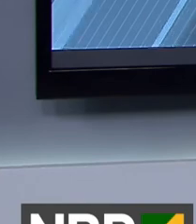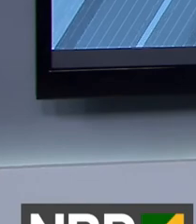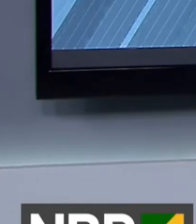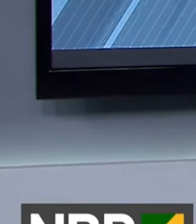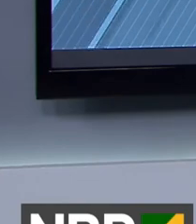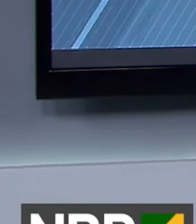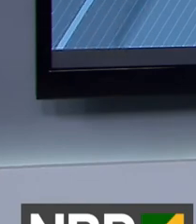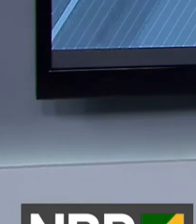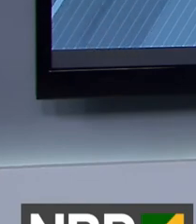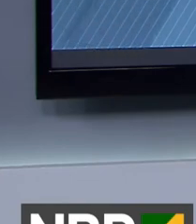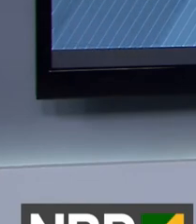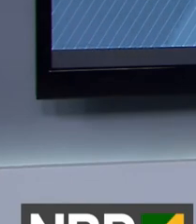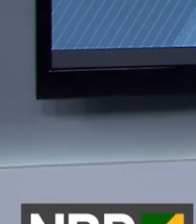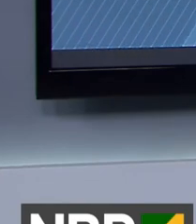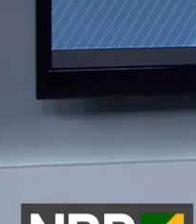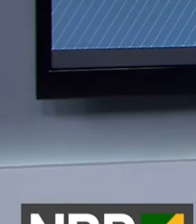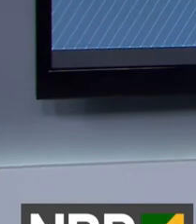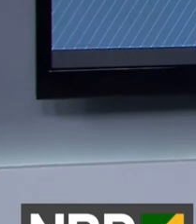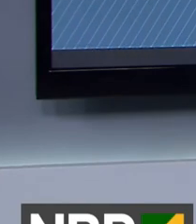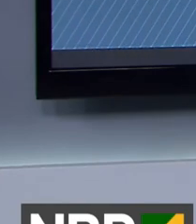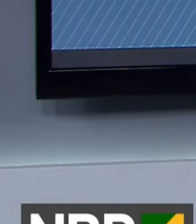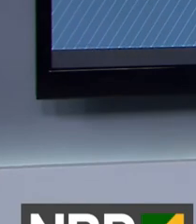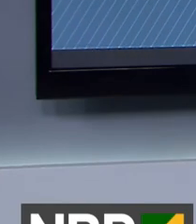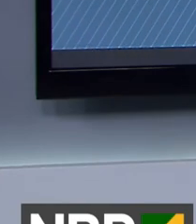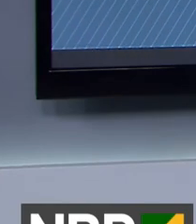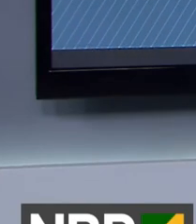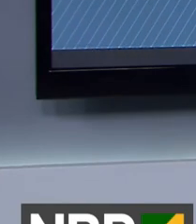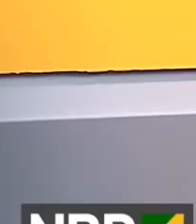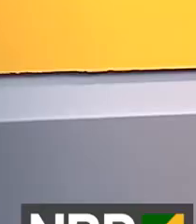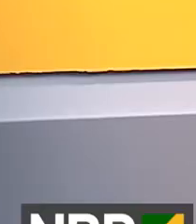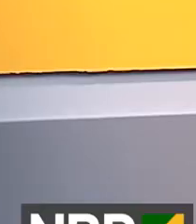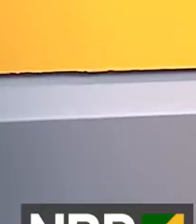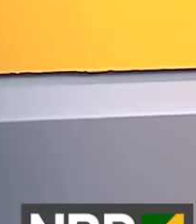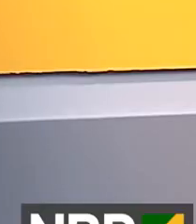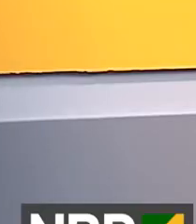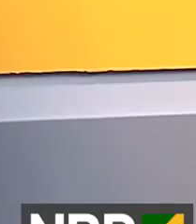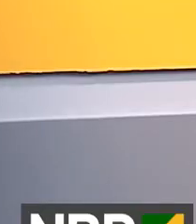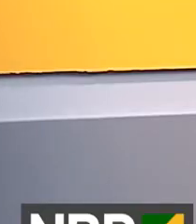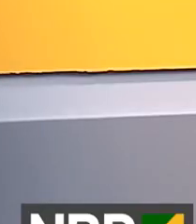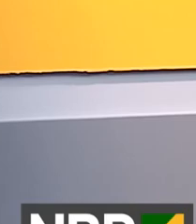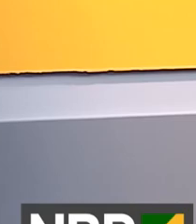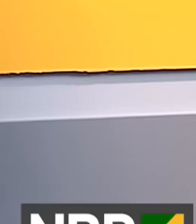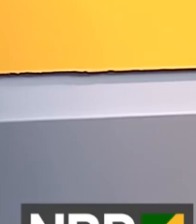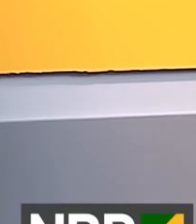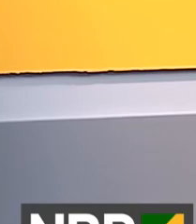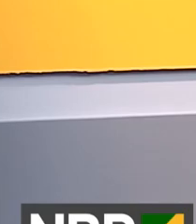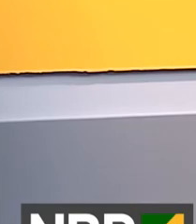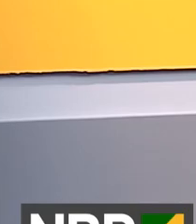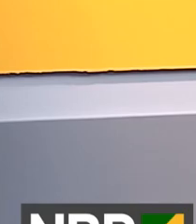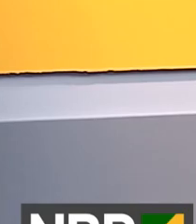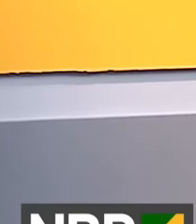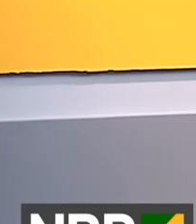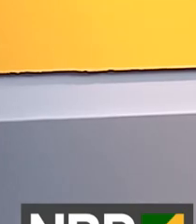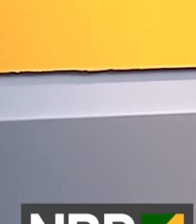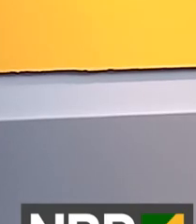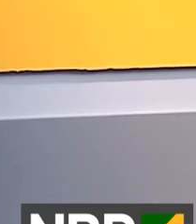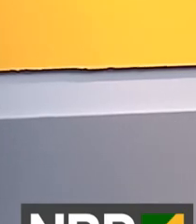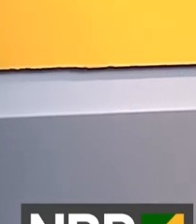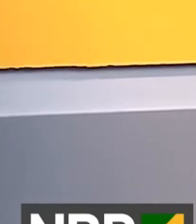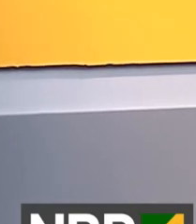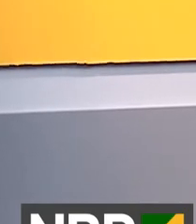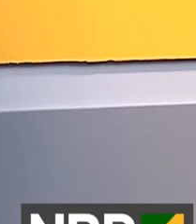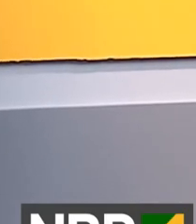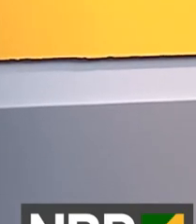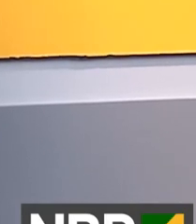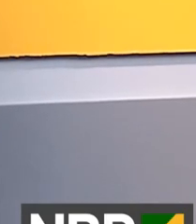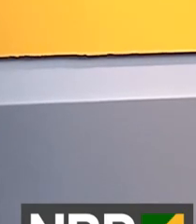os conflitos judiciais entre os entes da Federação. Durante o evento, o presidente Michel Temer assinou ainda um decreto que